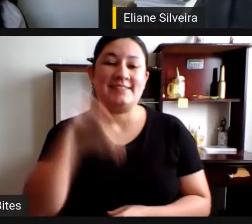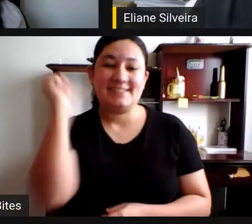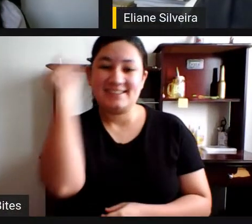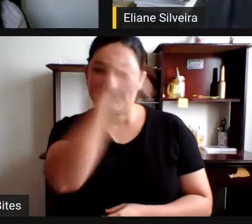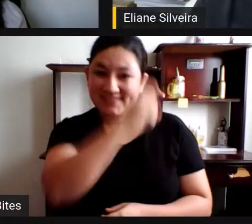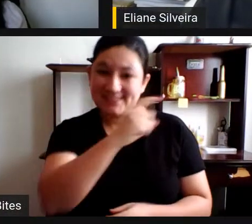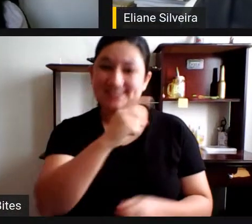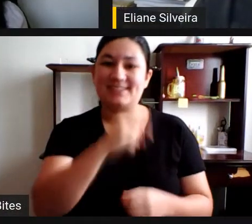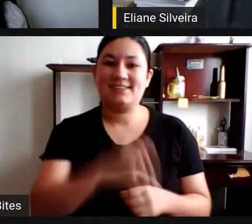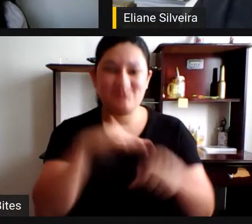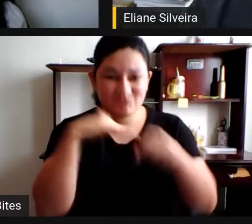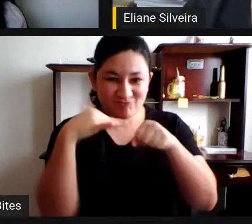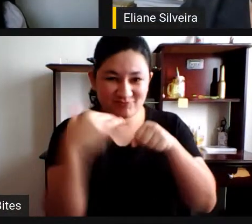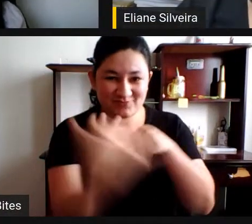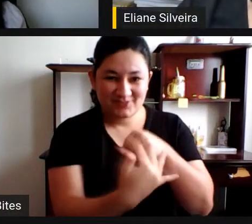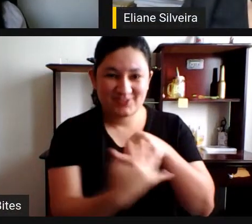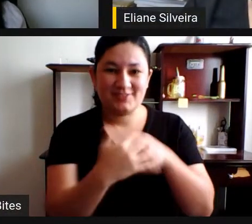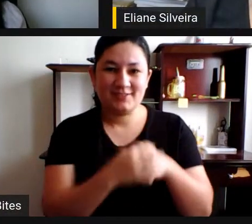lugar.